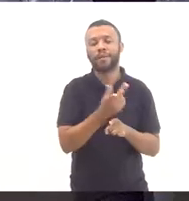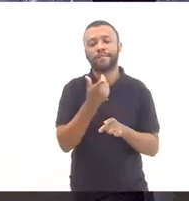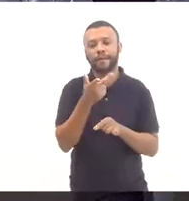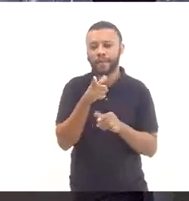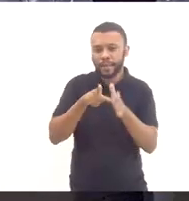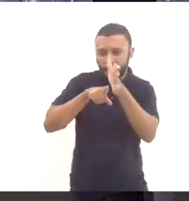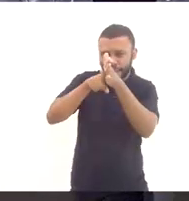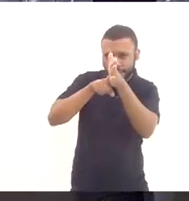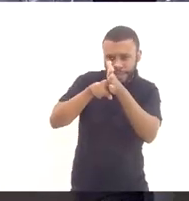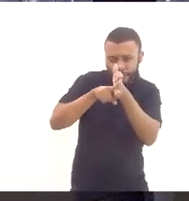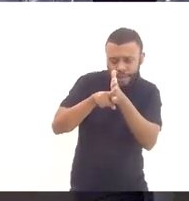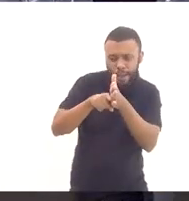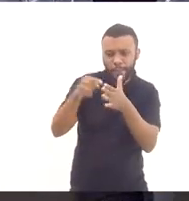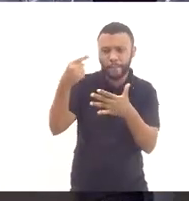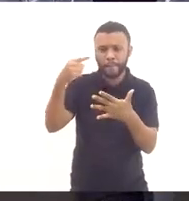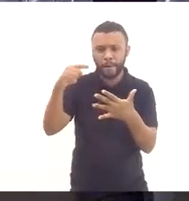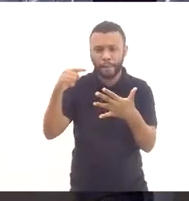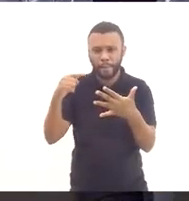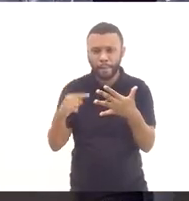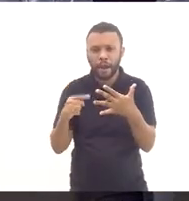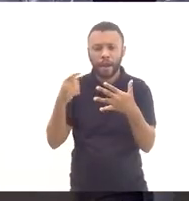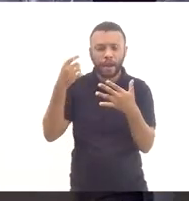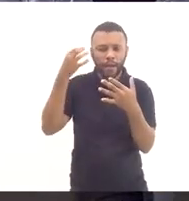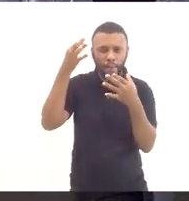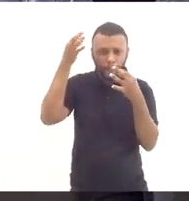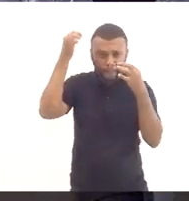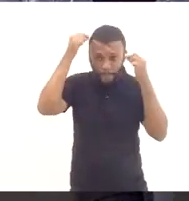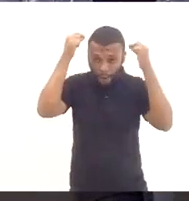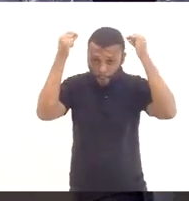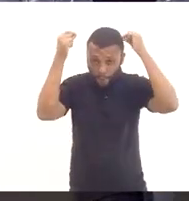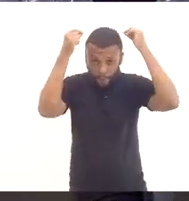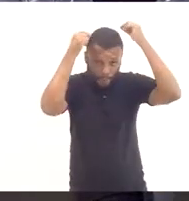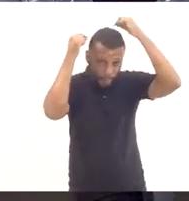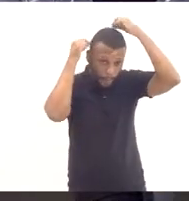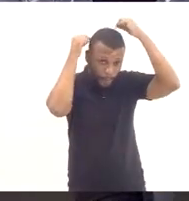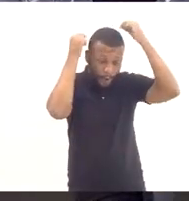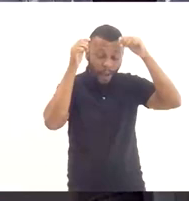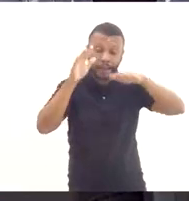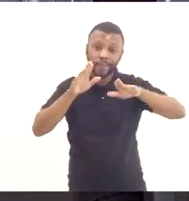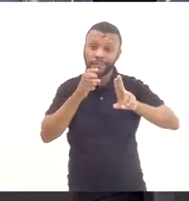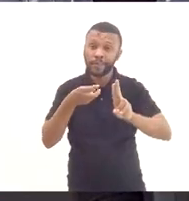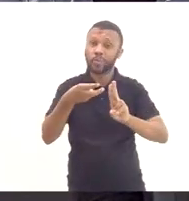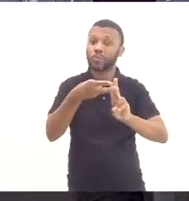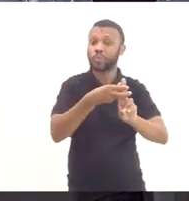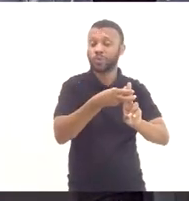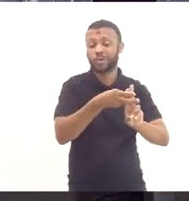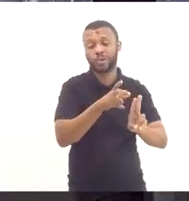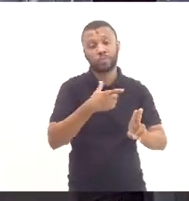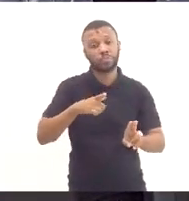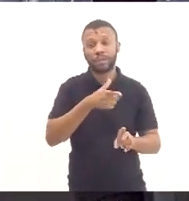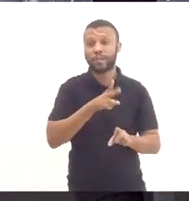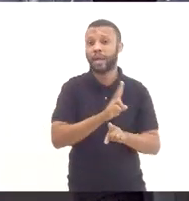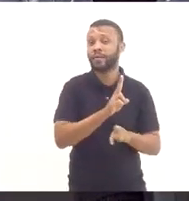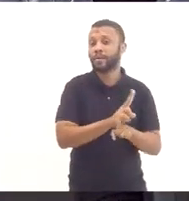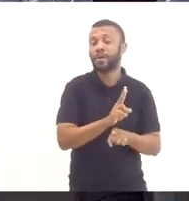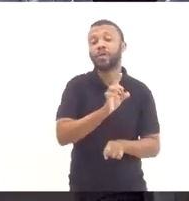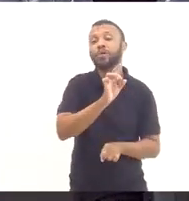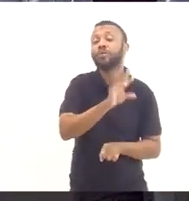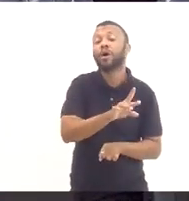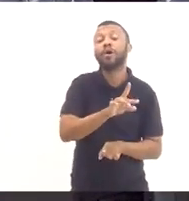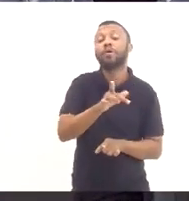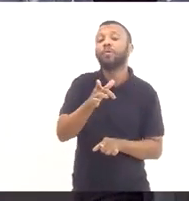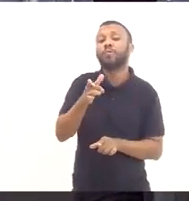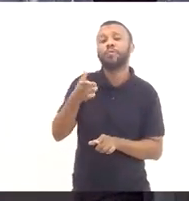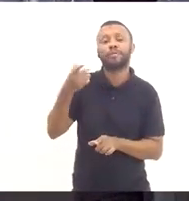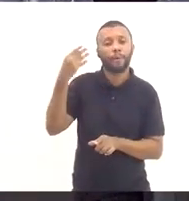ele fez tomografia e fez Eletro talvez no SUS a não ser esse atendimento seria só um raio-x iria para casa e eu não sei